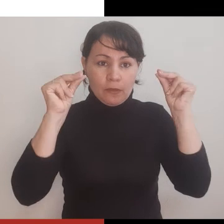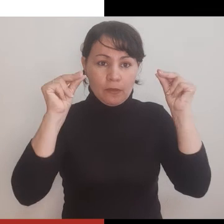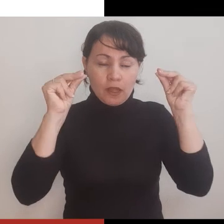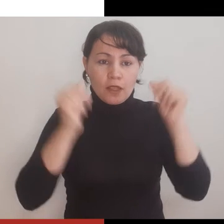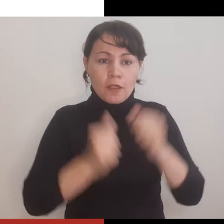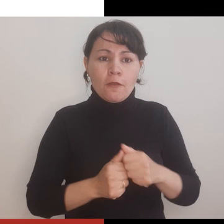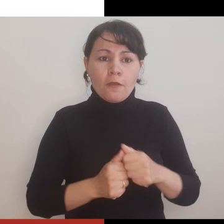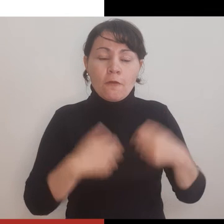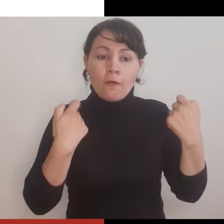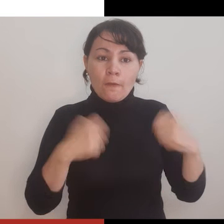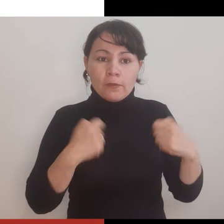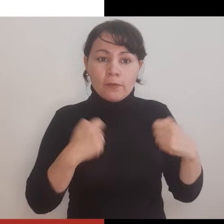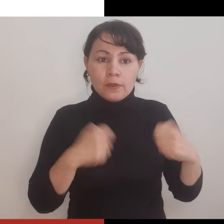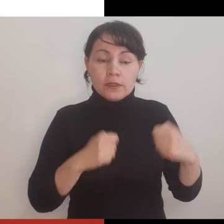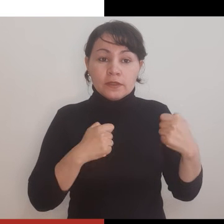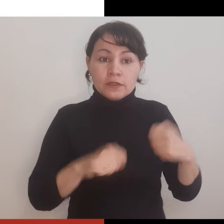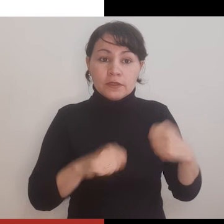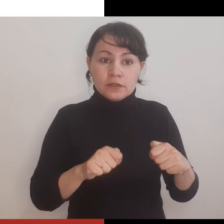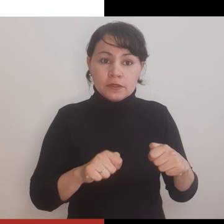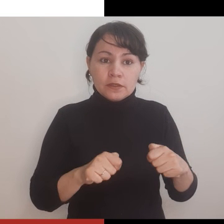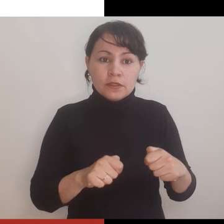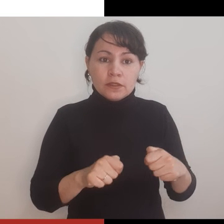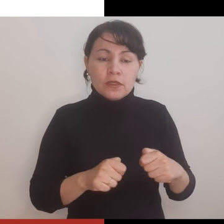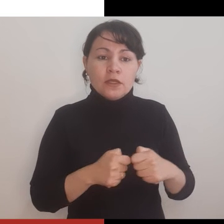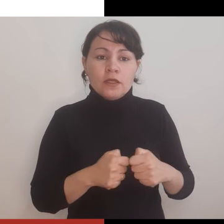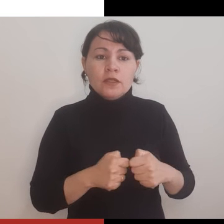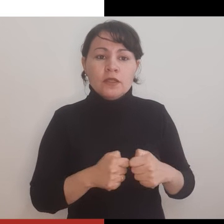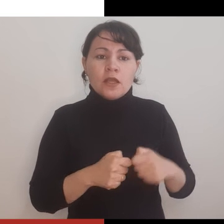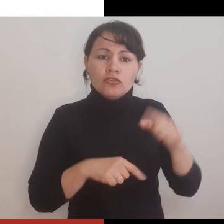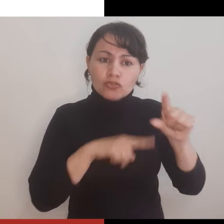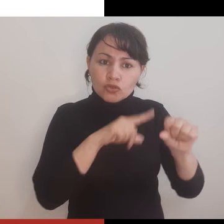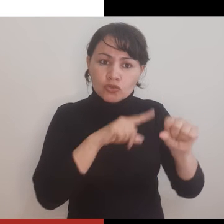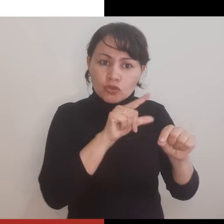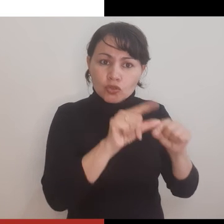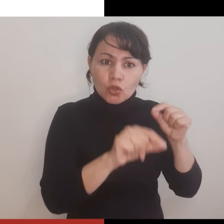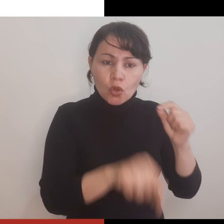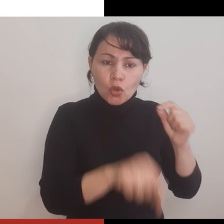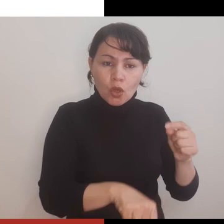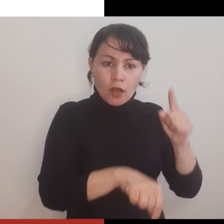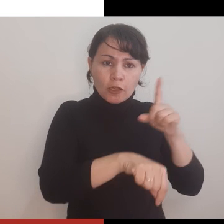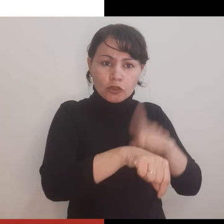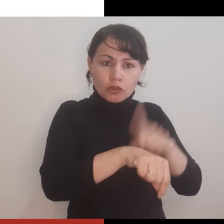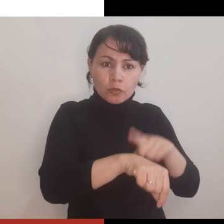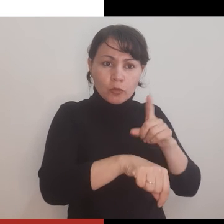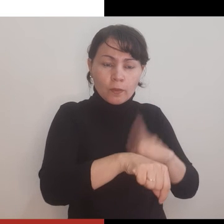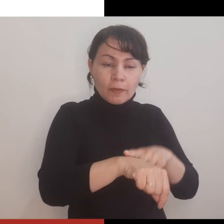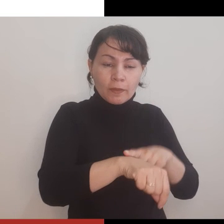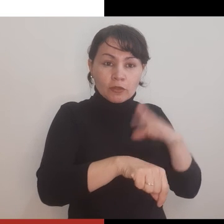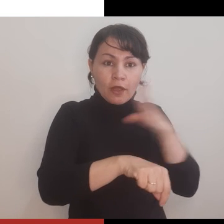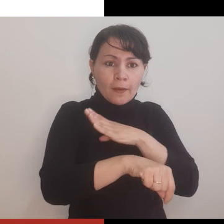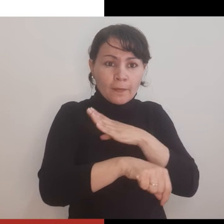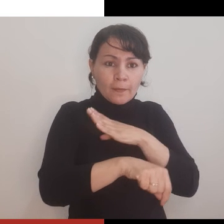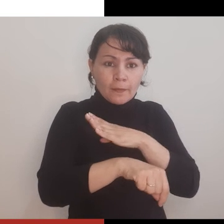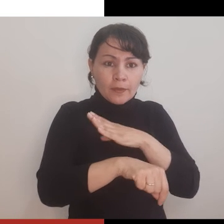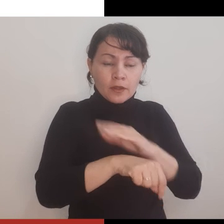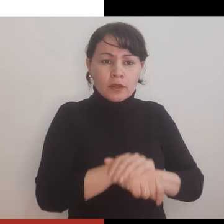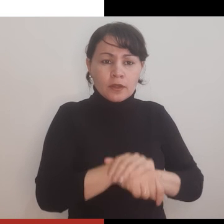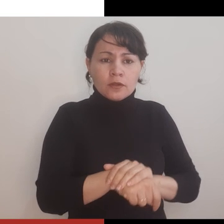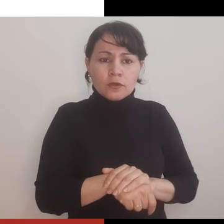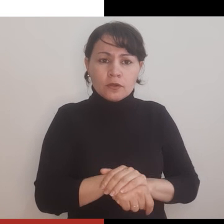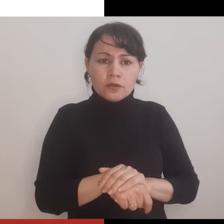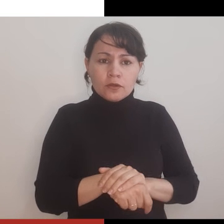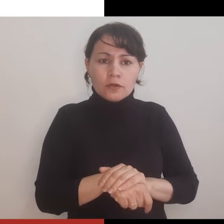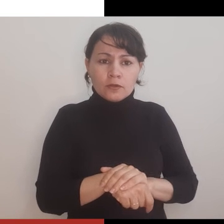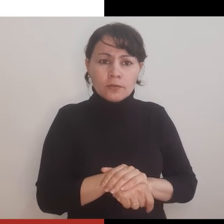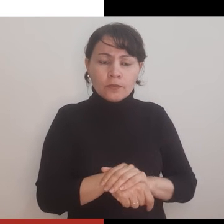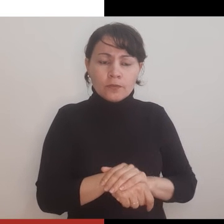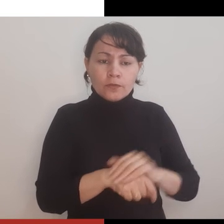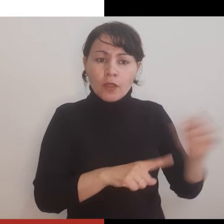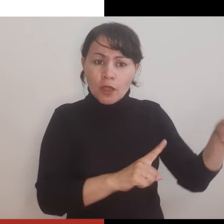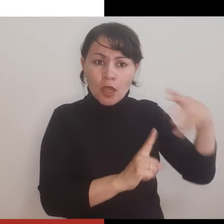a necessidade, né, de tomada de decisão, de priorizar o cuidado